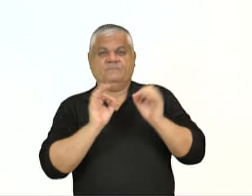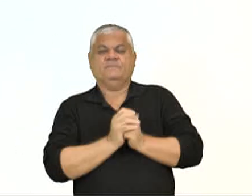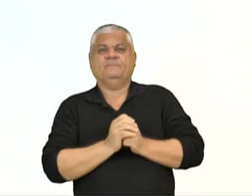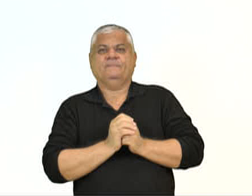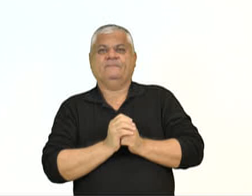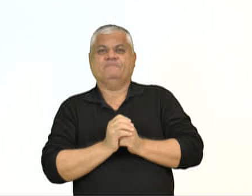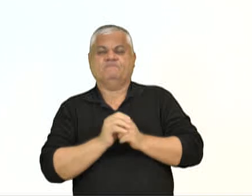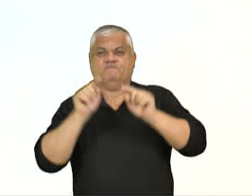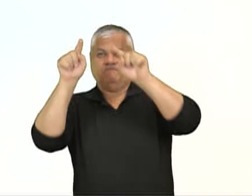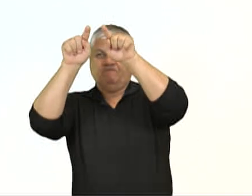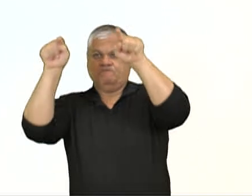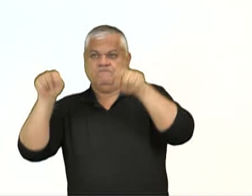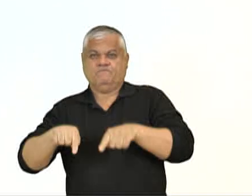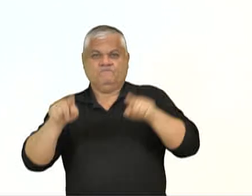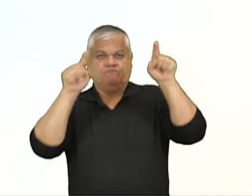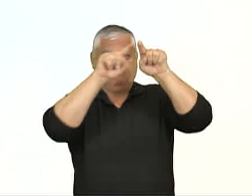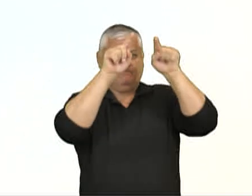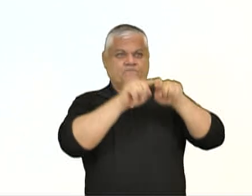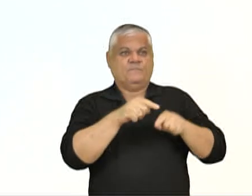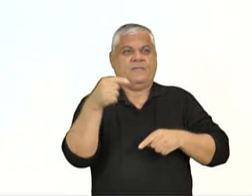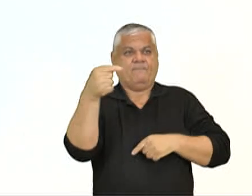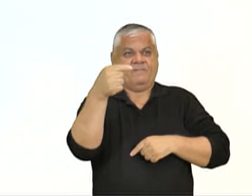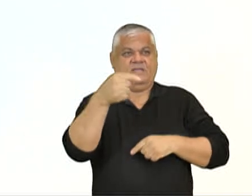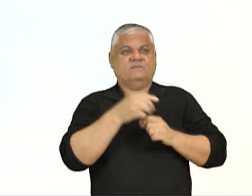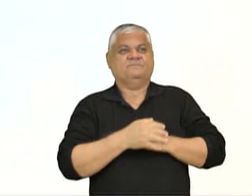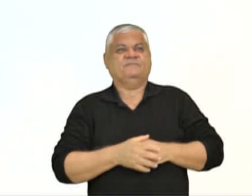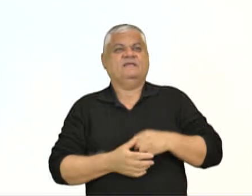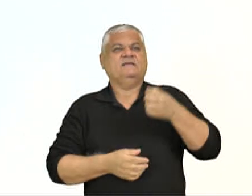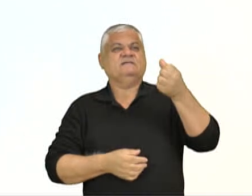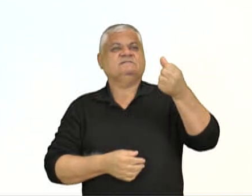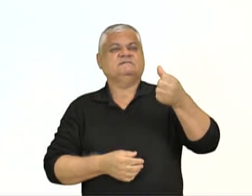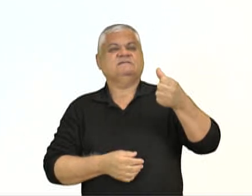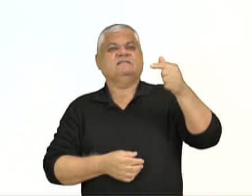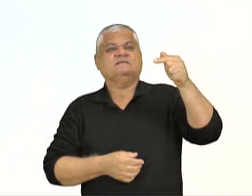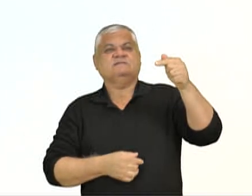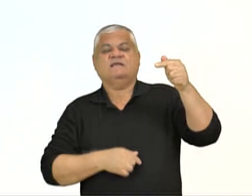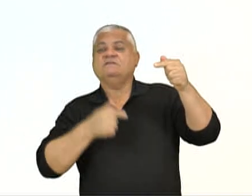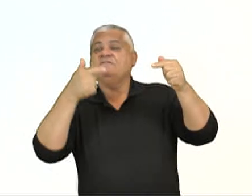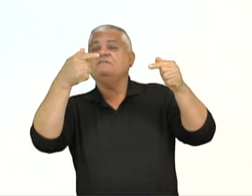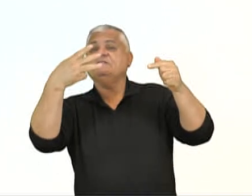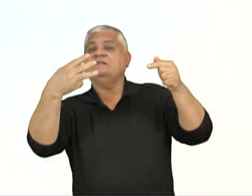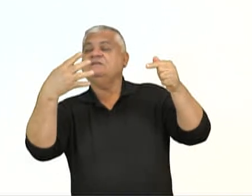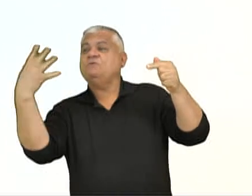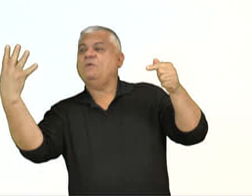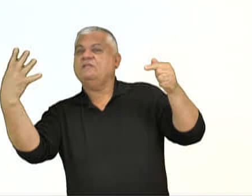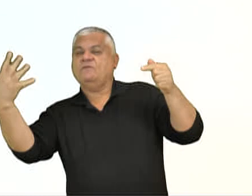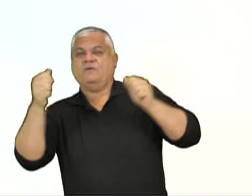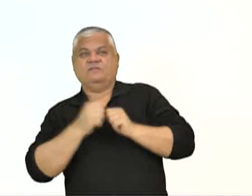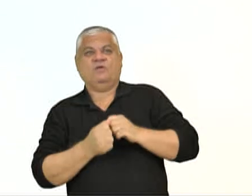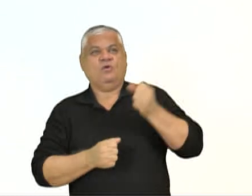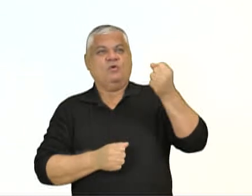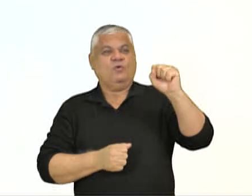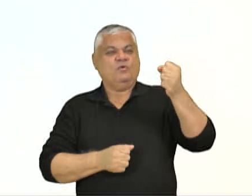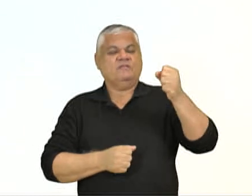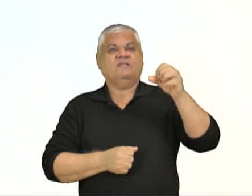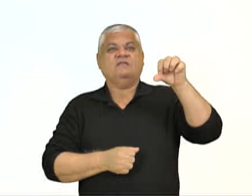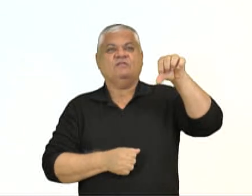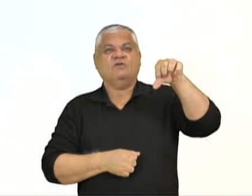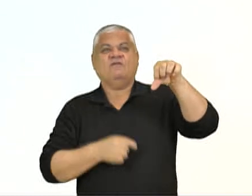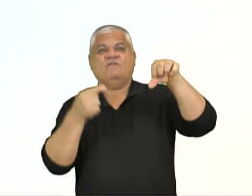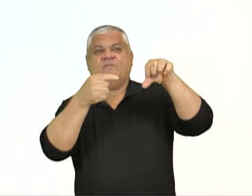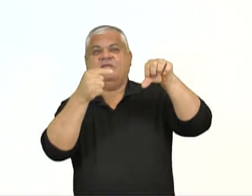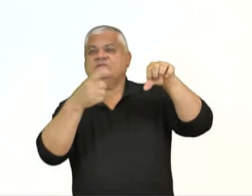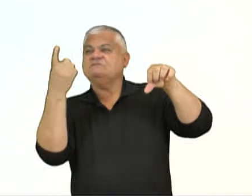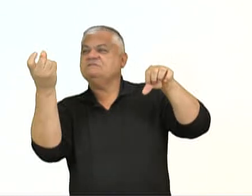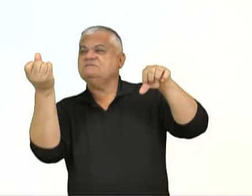a subtração, 67 menos 23, 44. 89